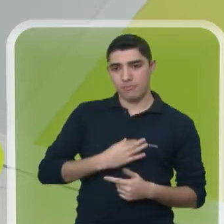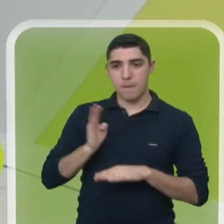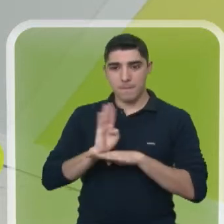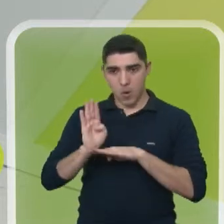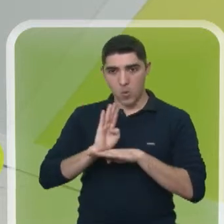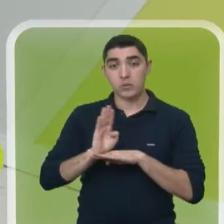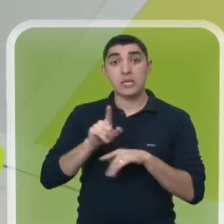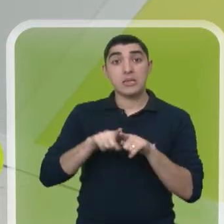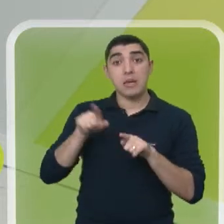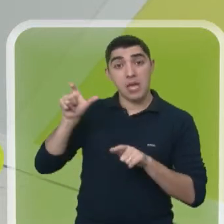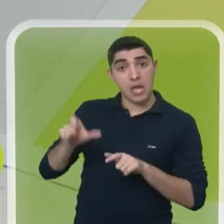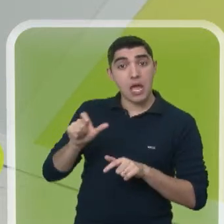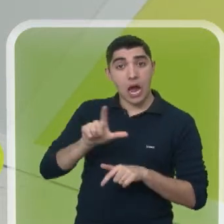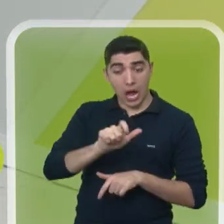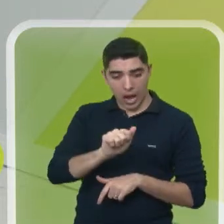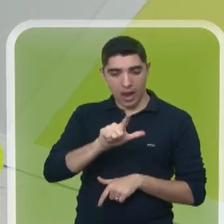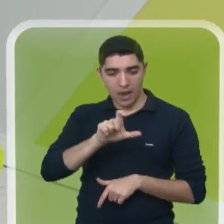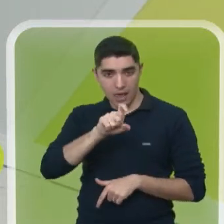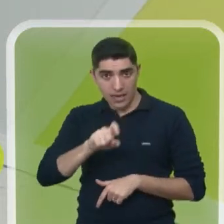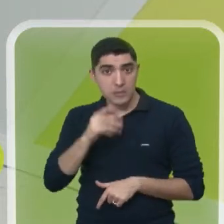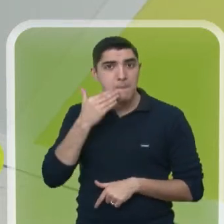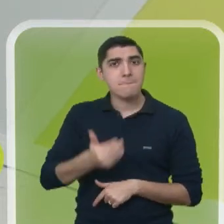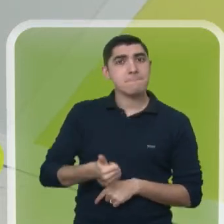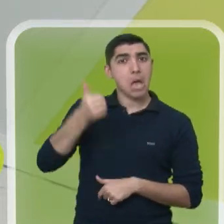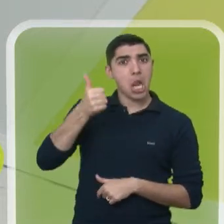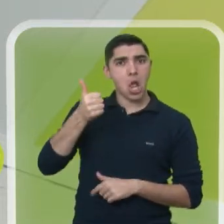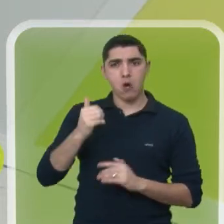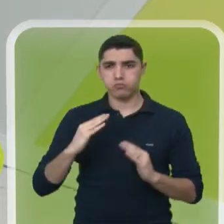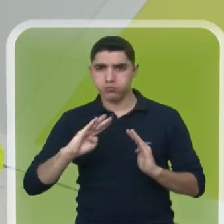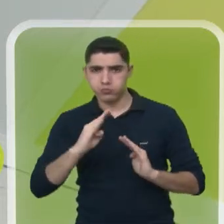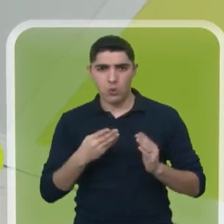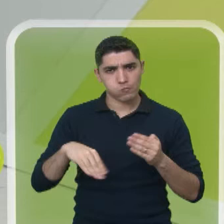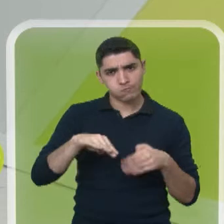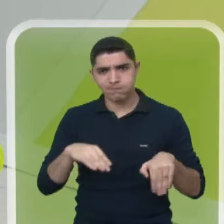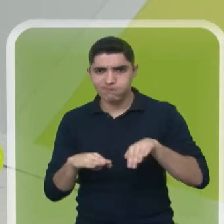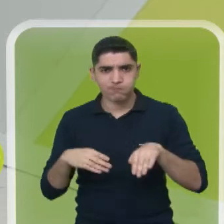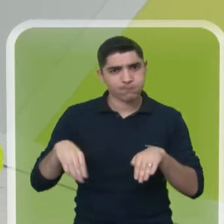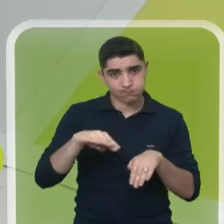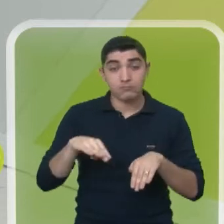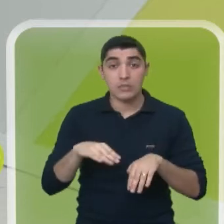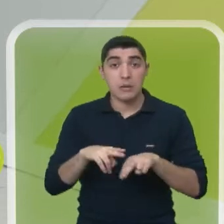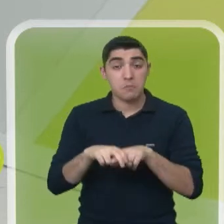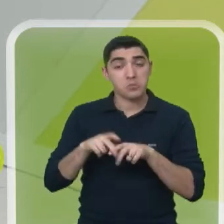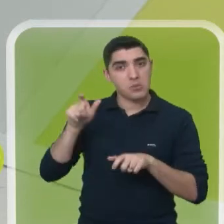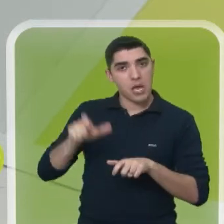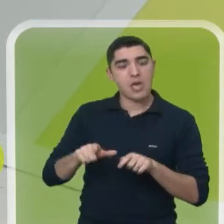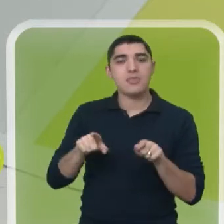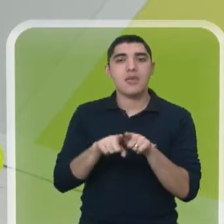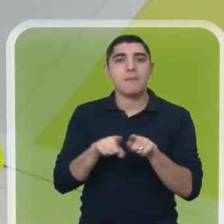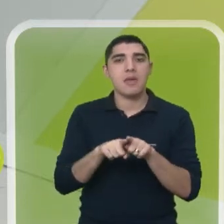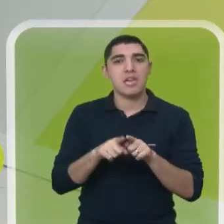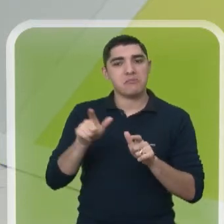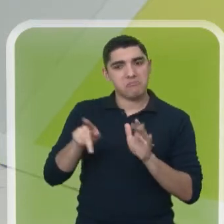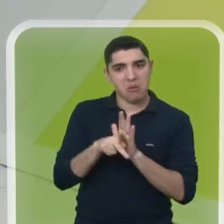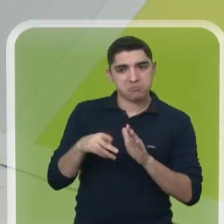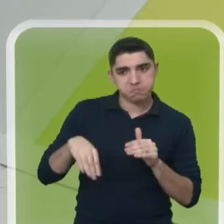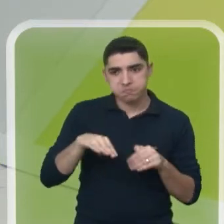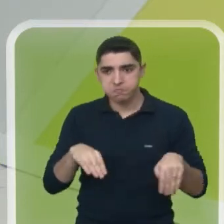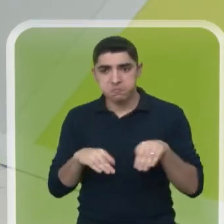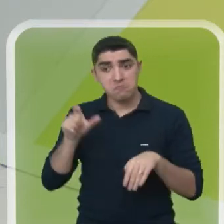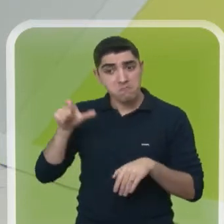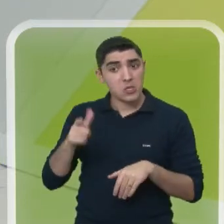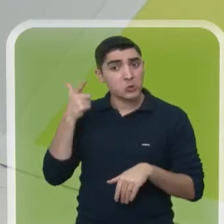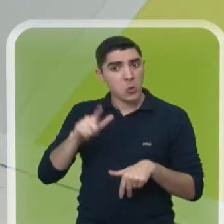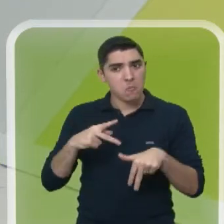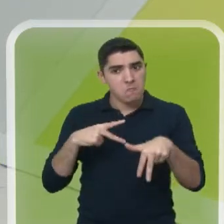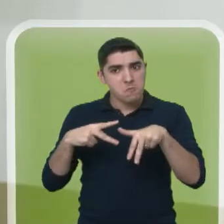atleta masculino do campeonato, e o Brasil terminou na terceira colocação geral da modalidade taekwondo, de novo sendo destaque, Brunão,